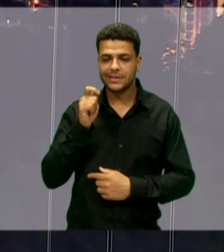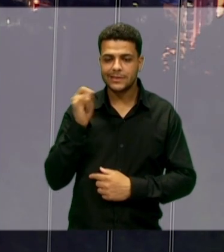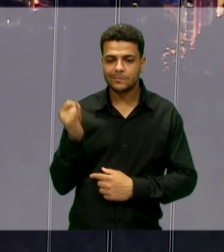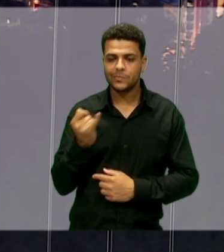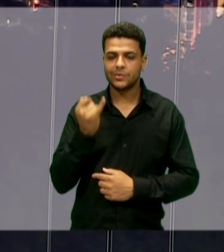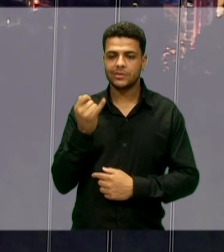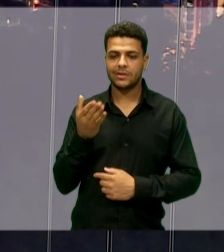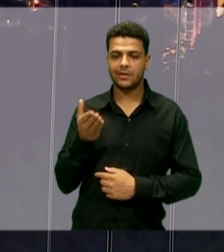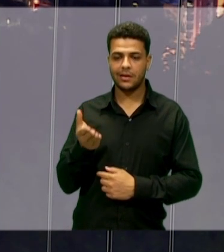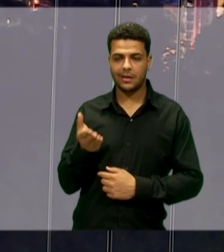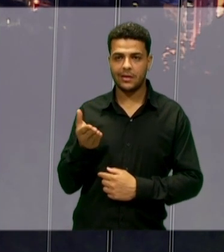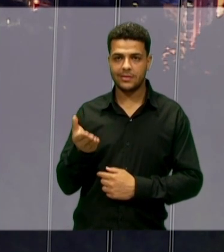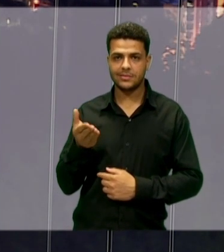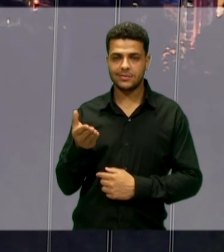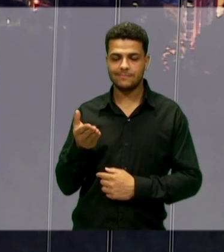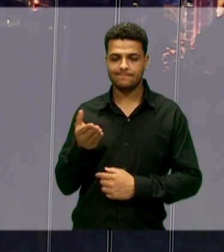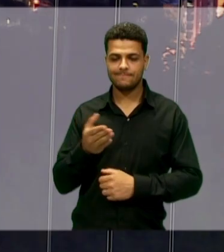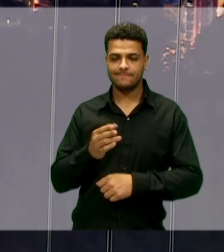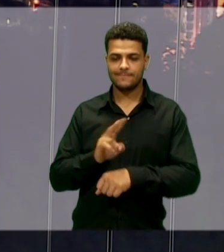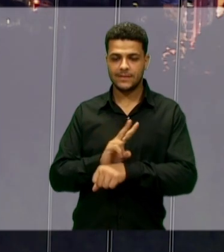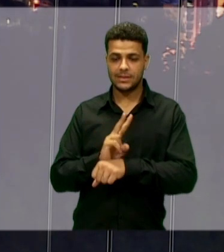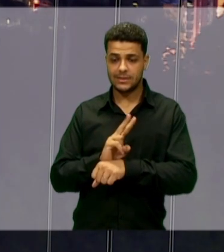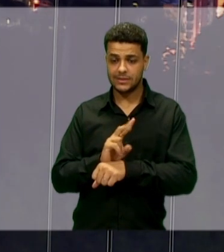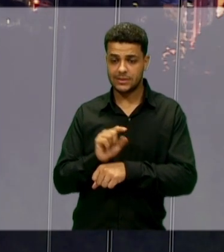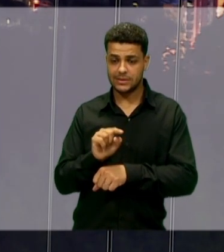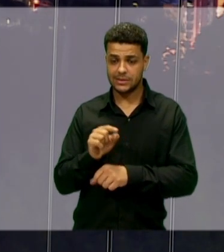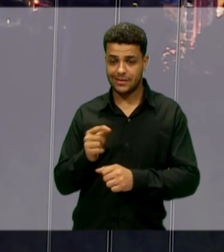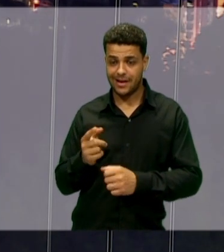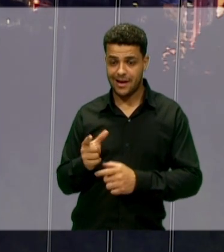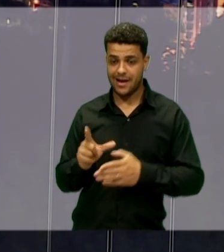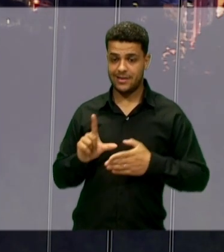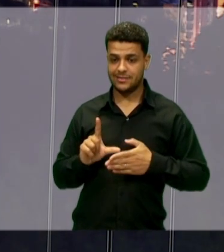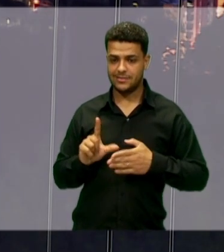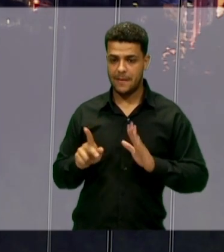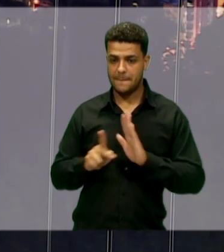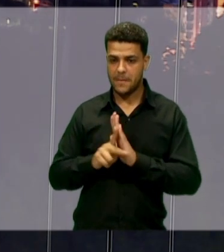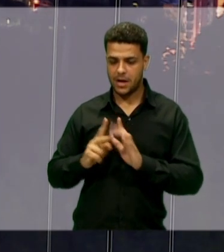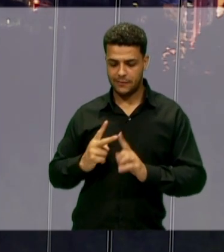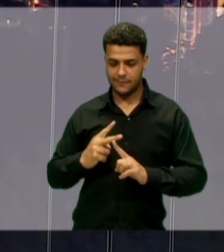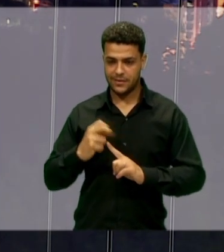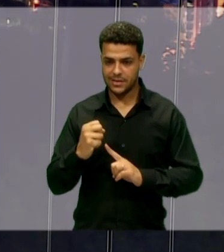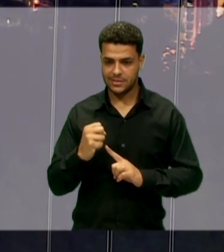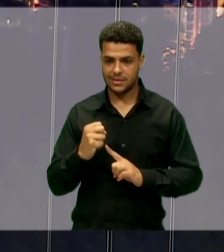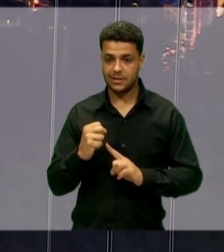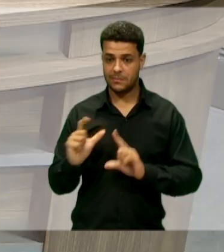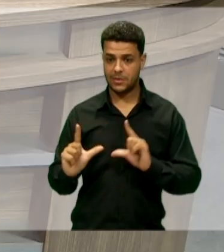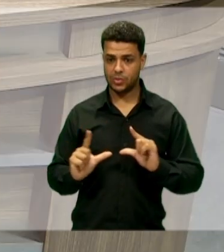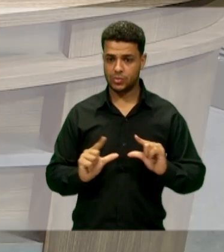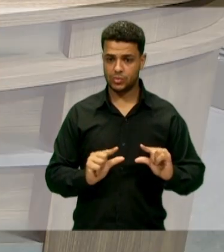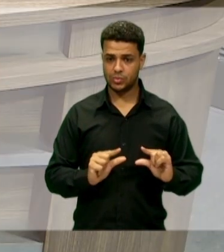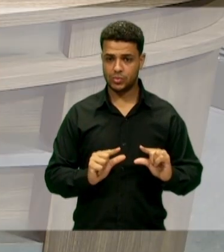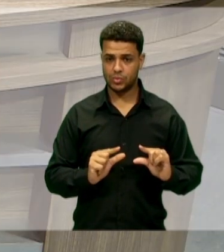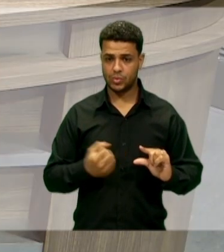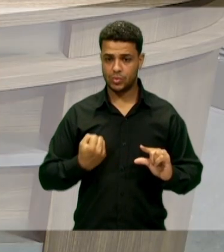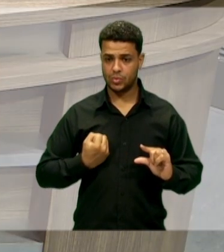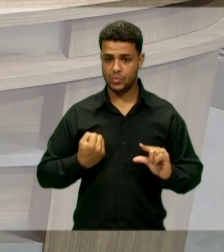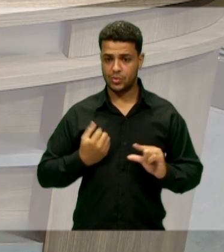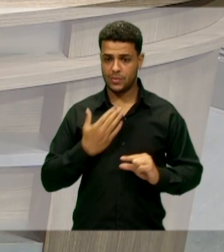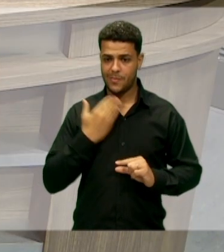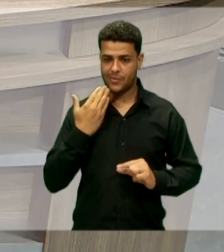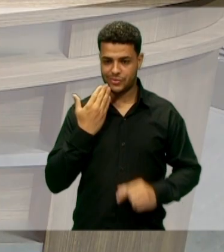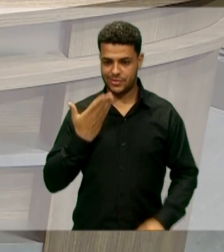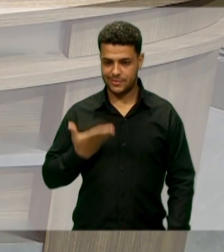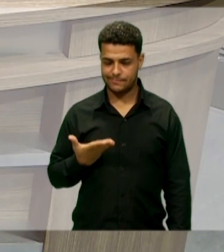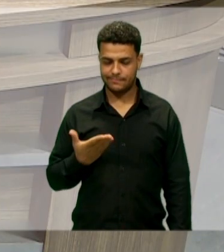diagnóstico precoce para realmente vencer e para diminuir o número de óbitos, né? Isso.